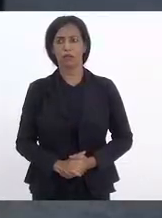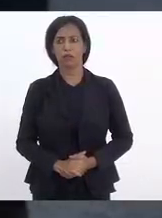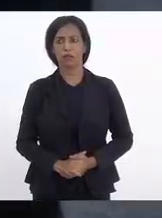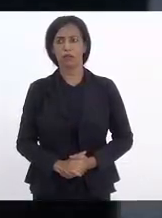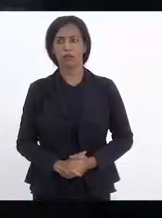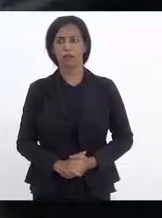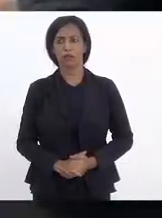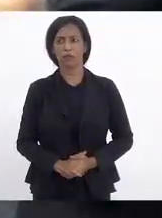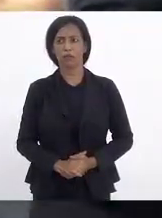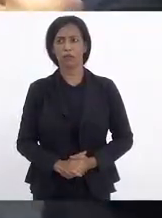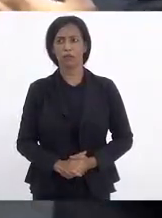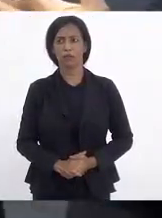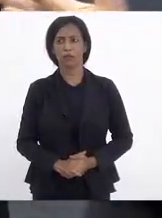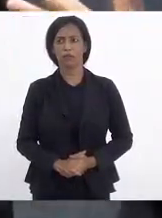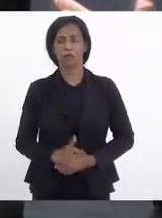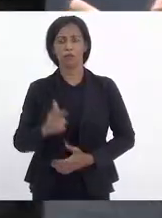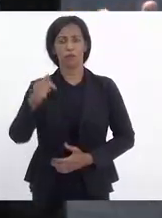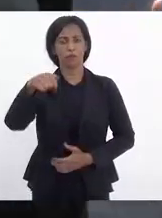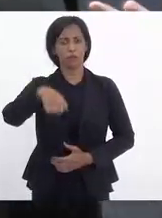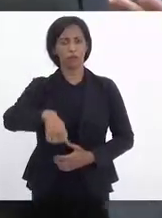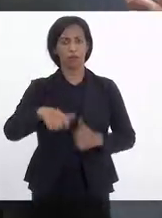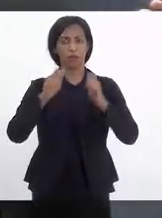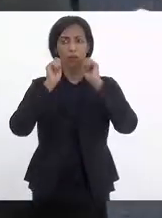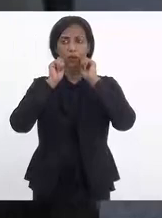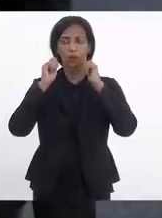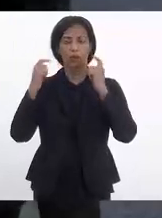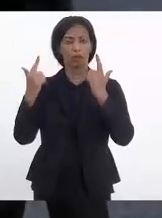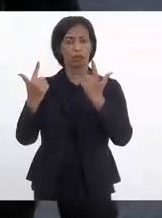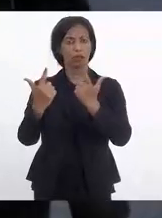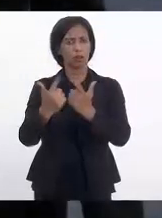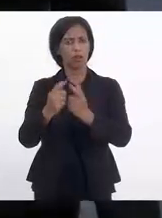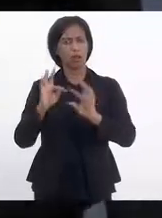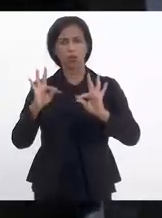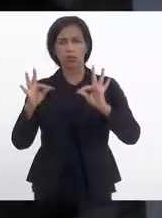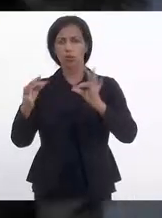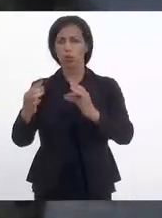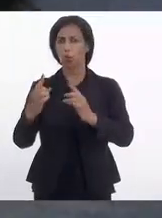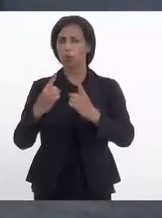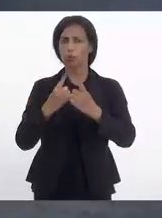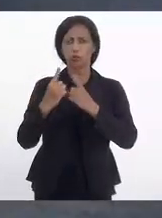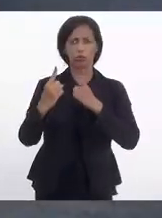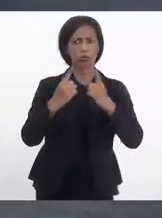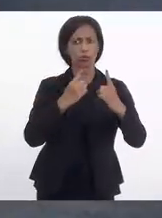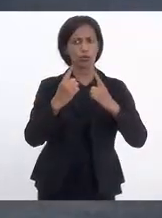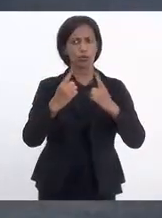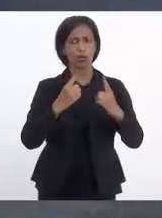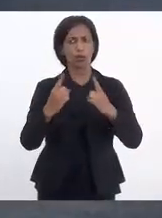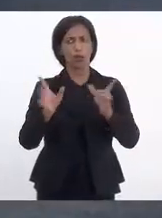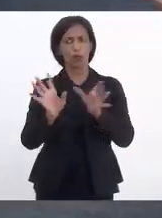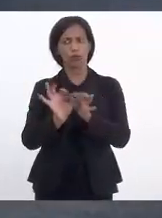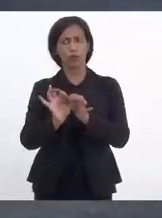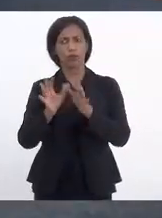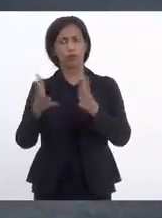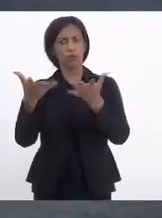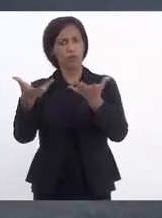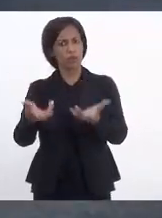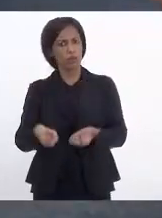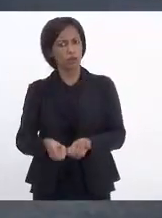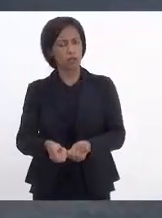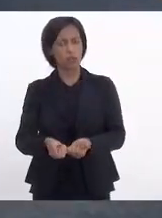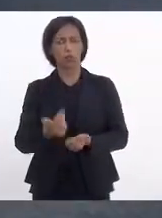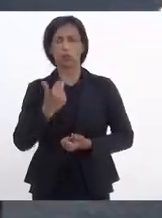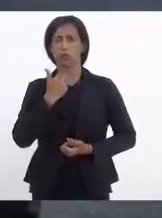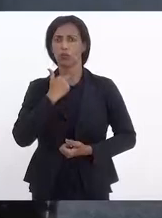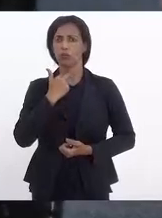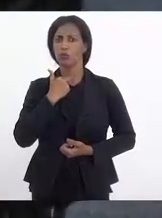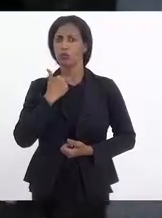silêncio aqui na net todos os debates estão sendo permitidos não